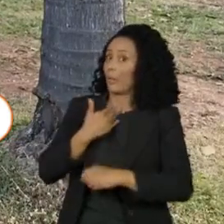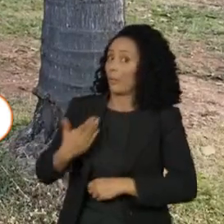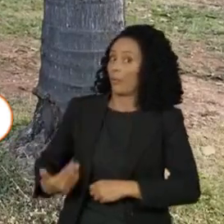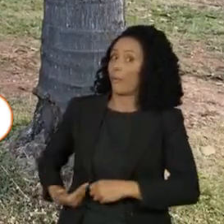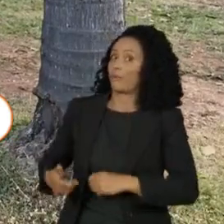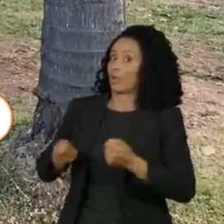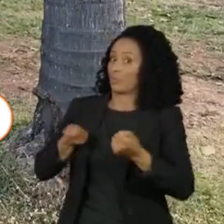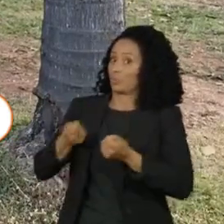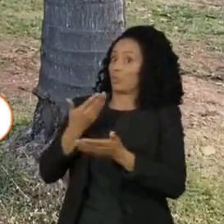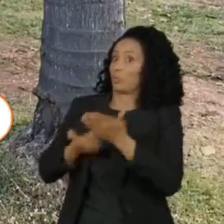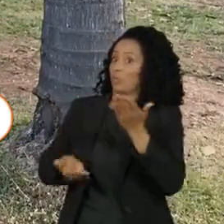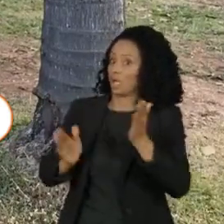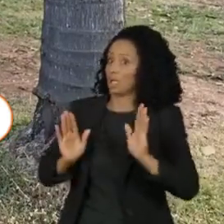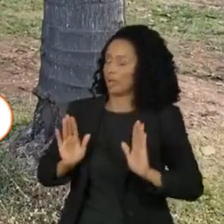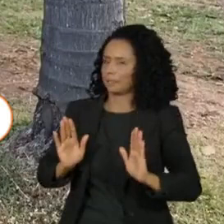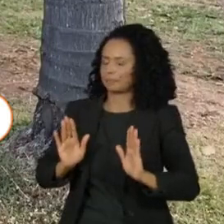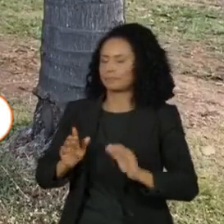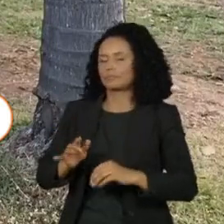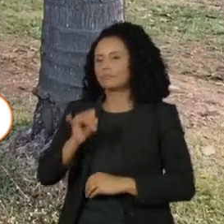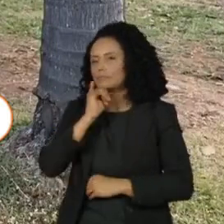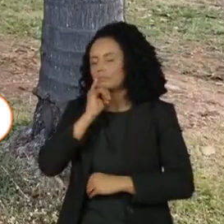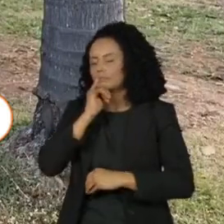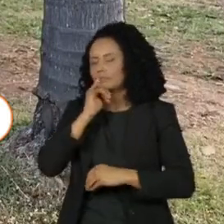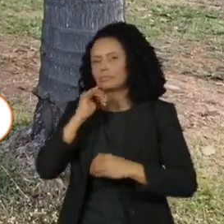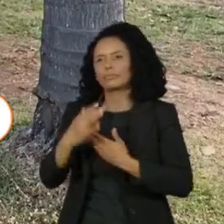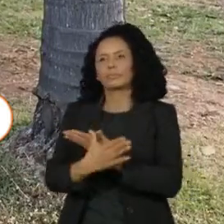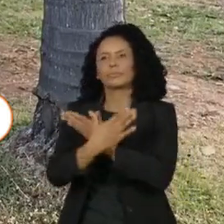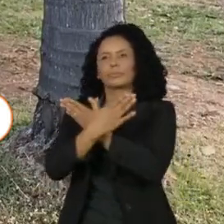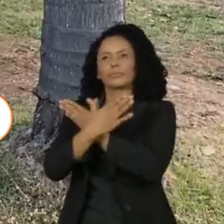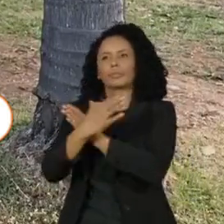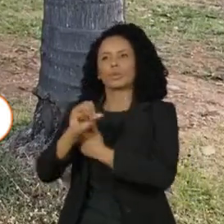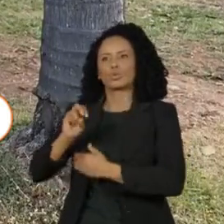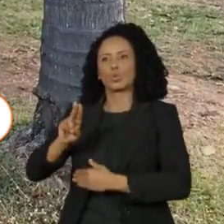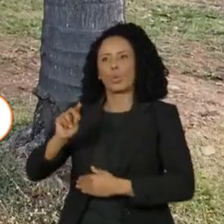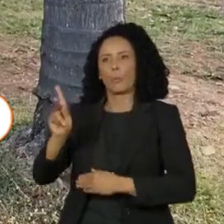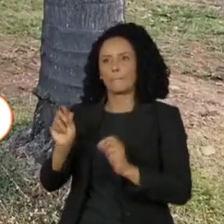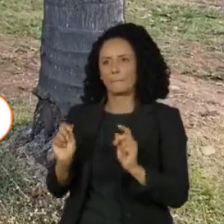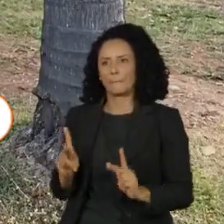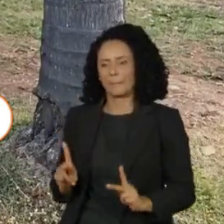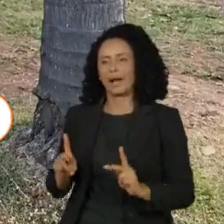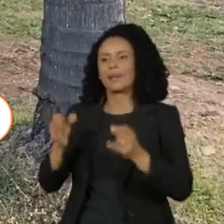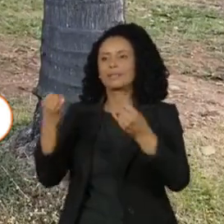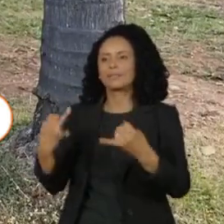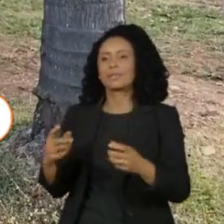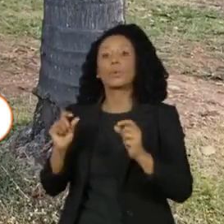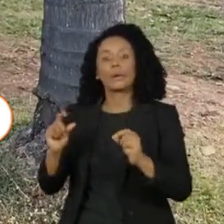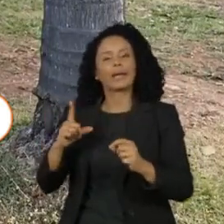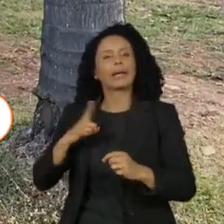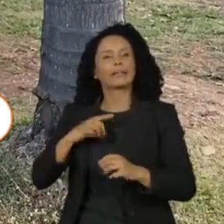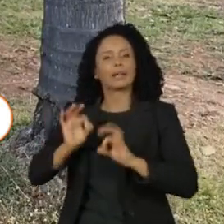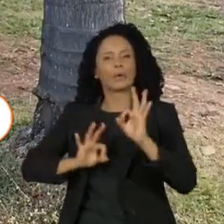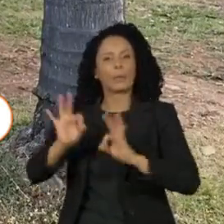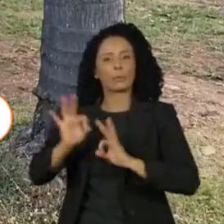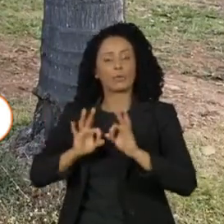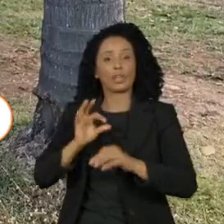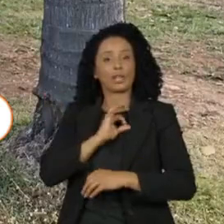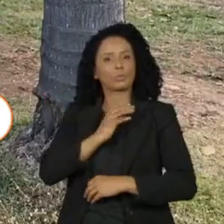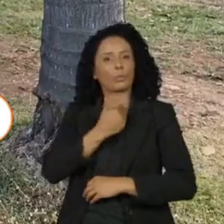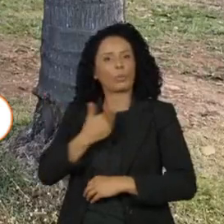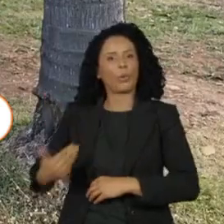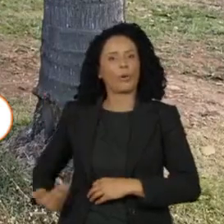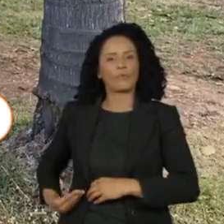do governo por exemplo Instituto sou da paz disse que o projeto limita o controle dos governadores e